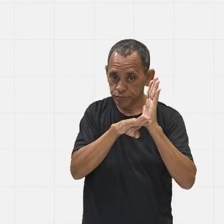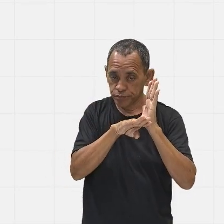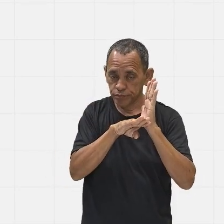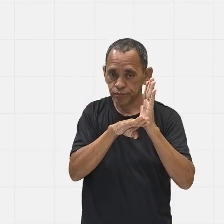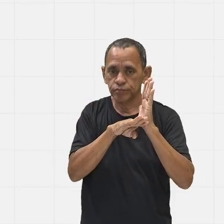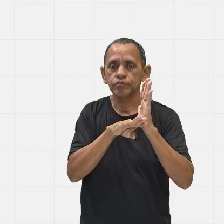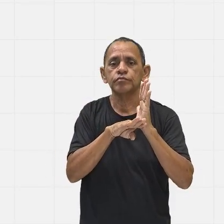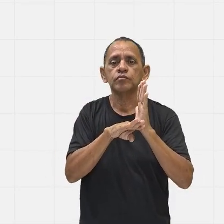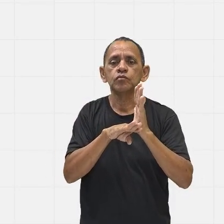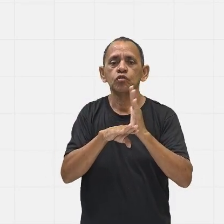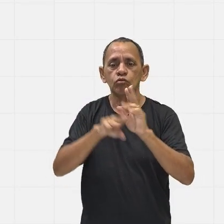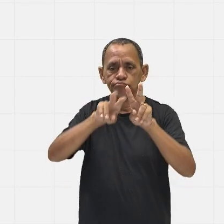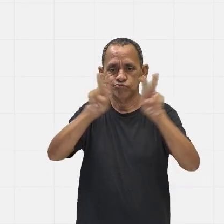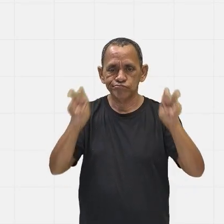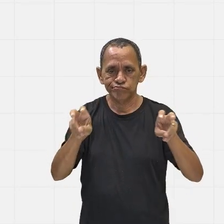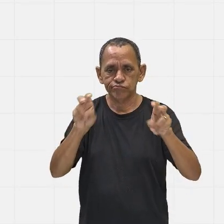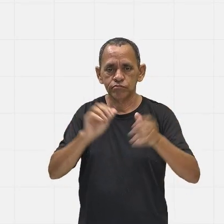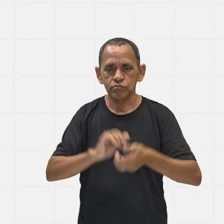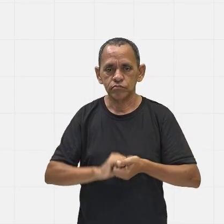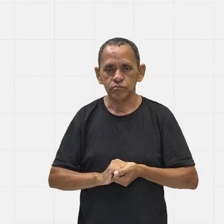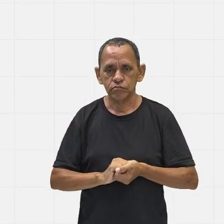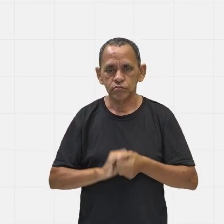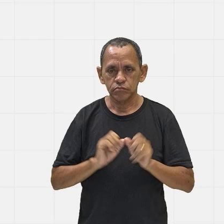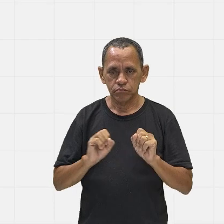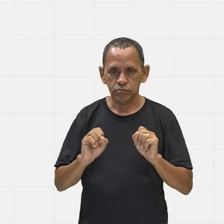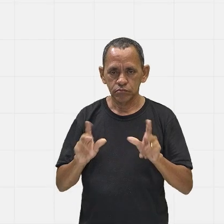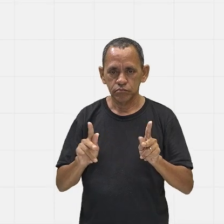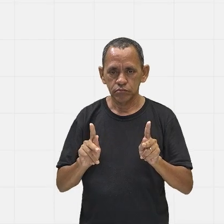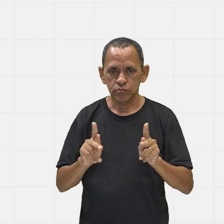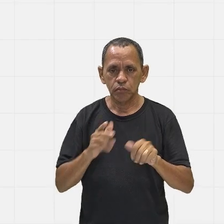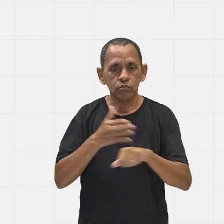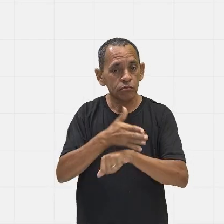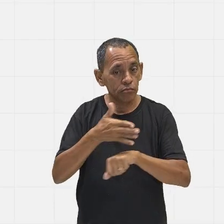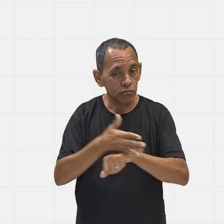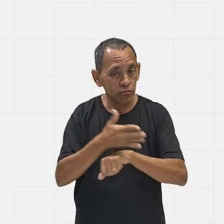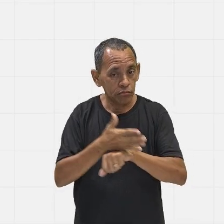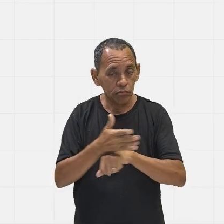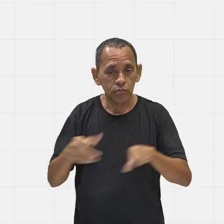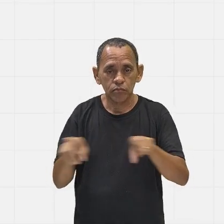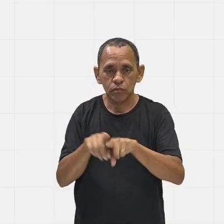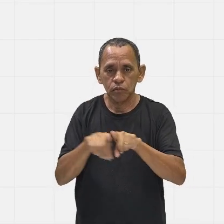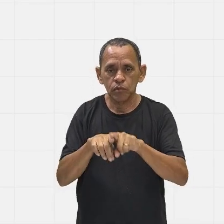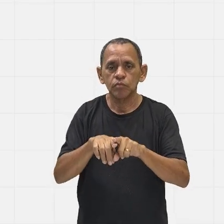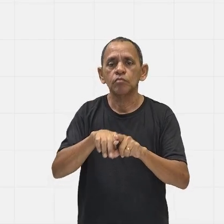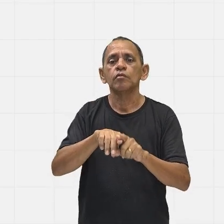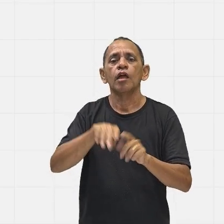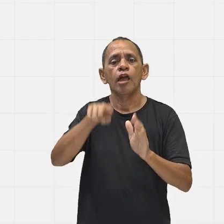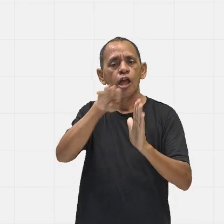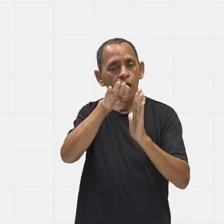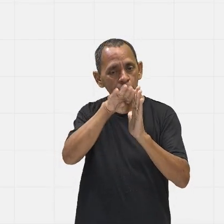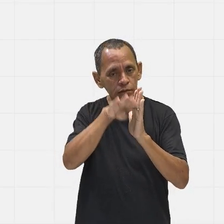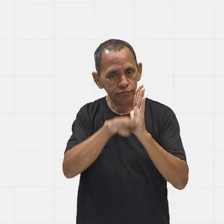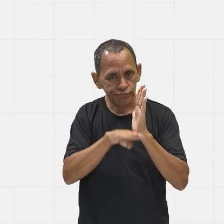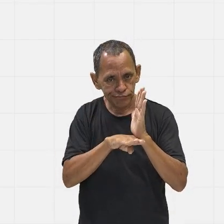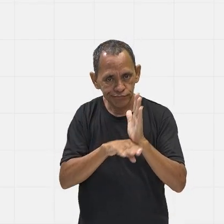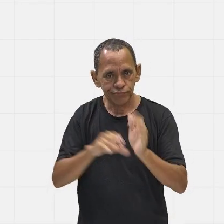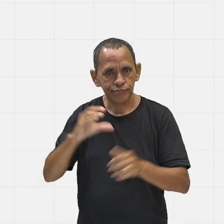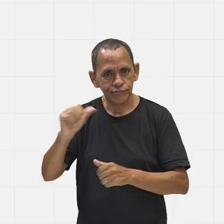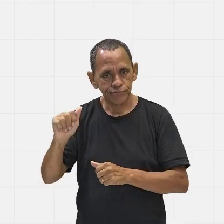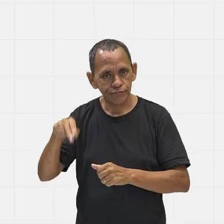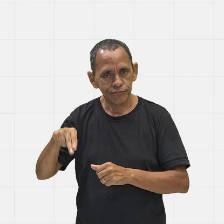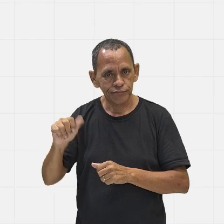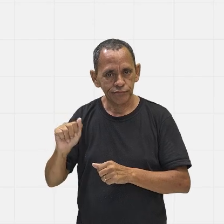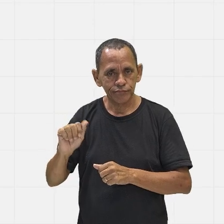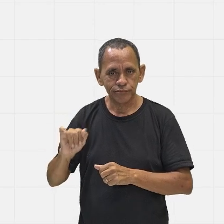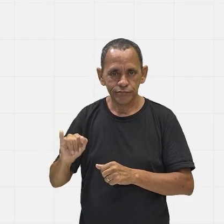abordar. Nós vamos falar de acesso, vamos falar da lista de canais, da lista de